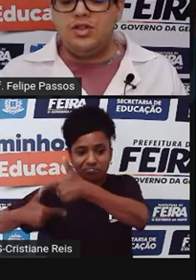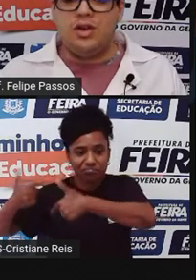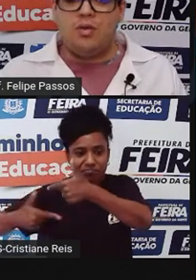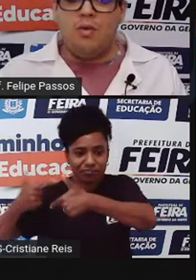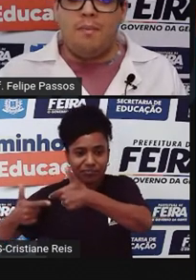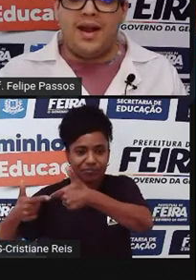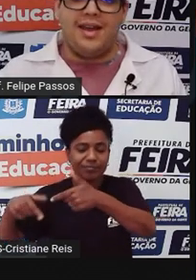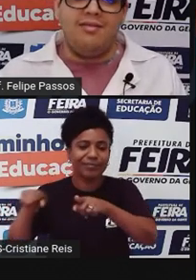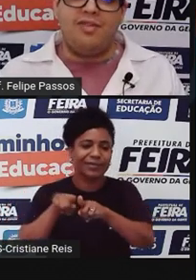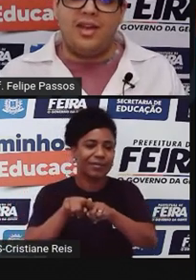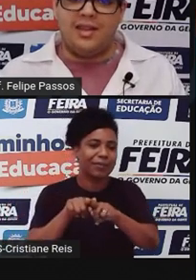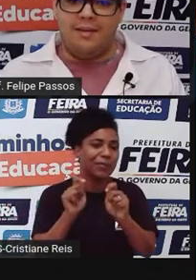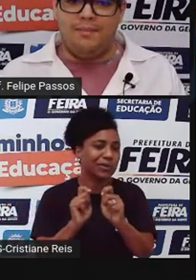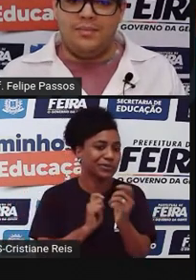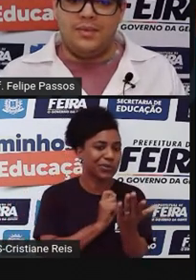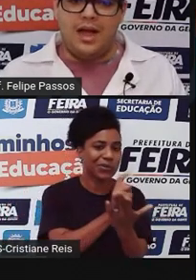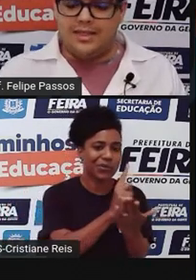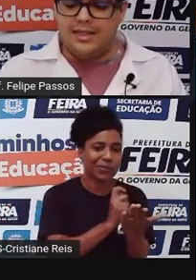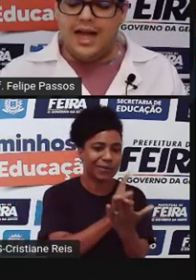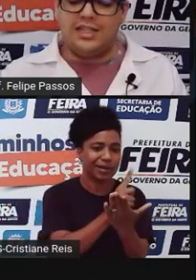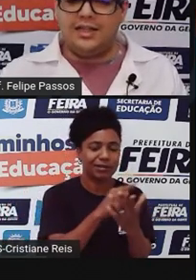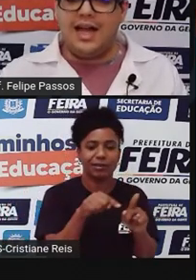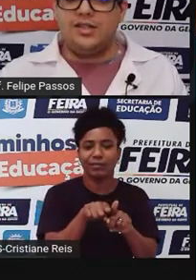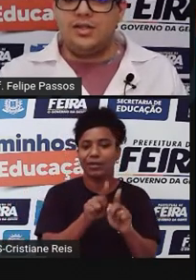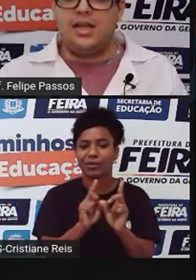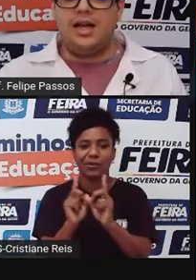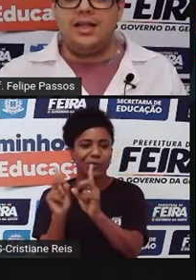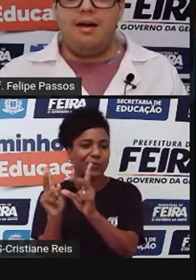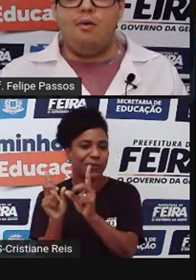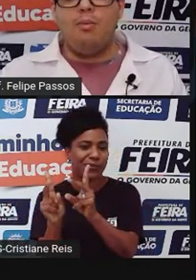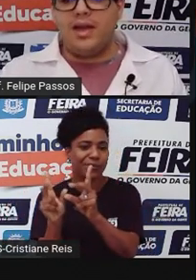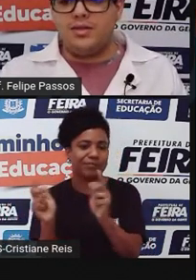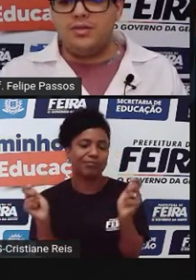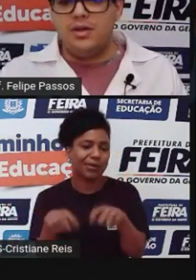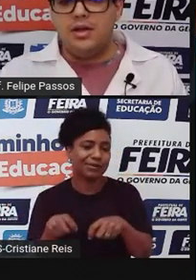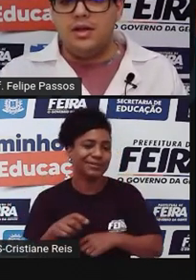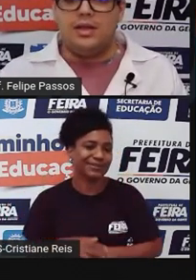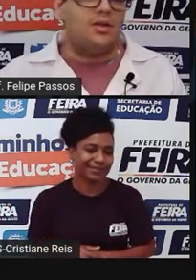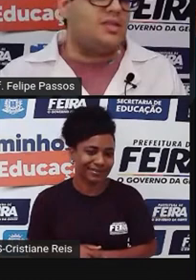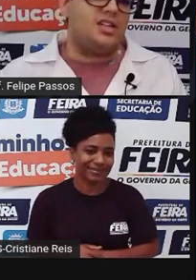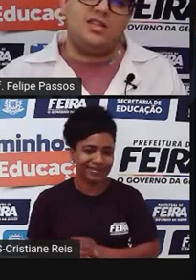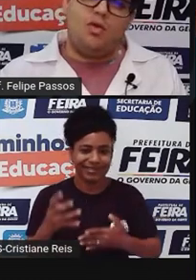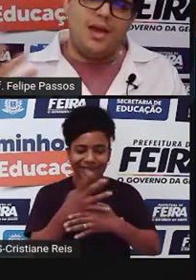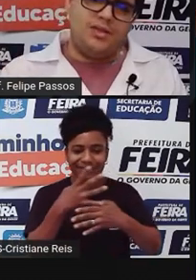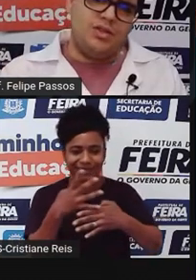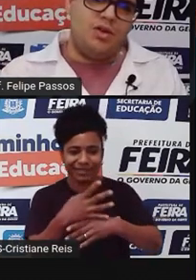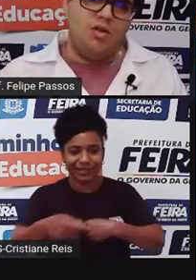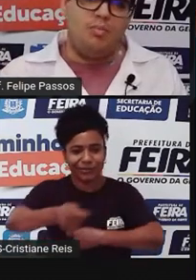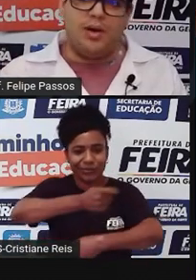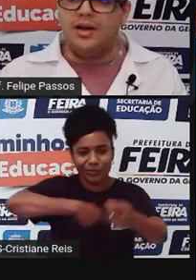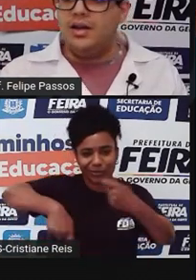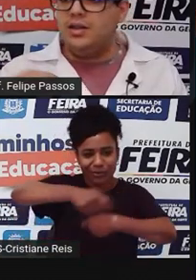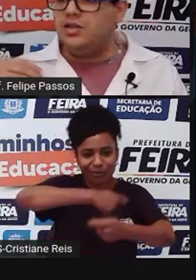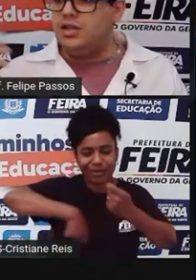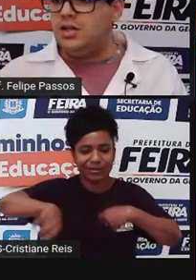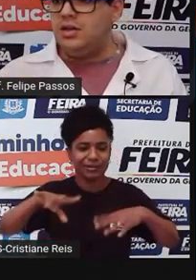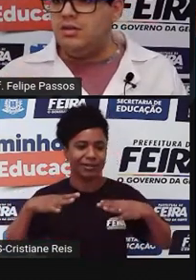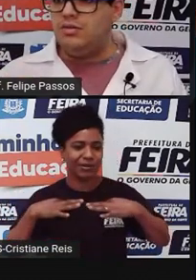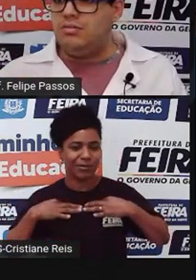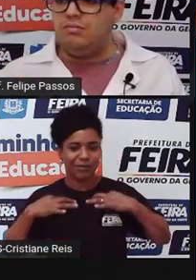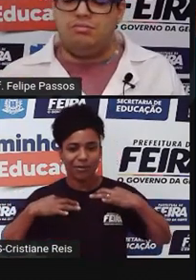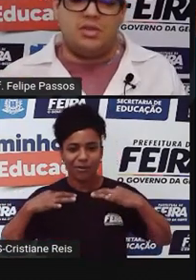grandes centros de compra e venda a cidade ela está associada ao comércio Então seja esse comércio de roupa